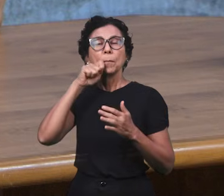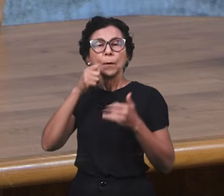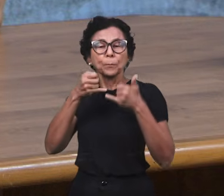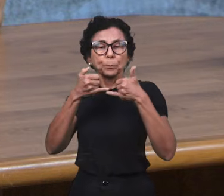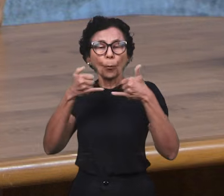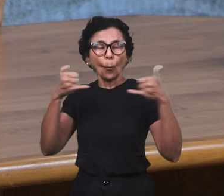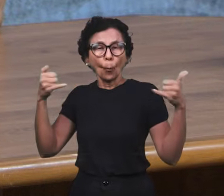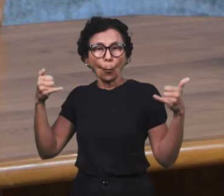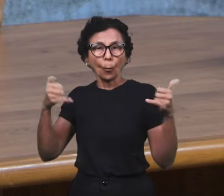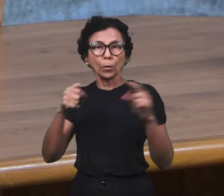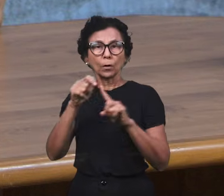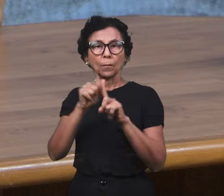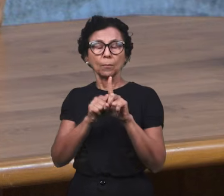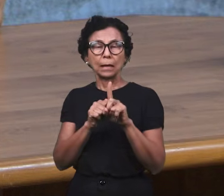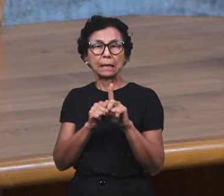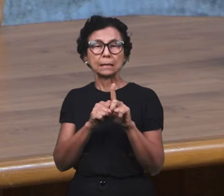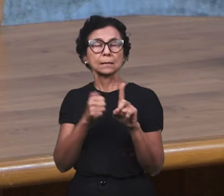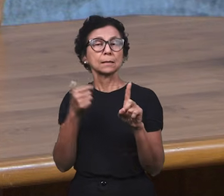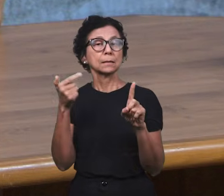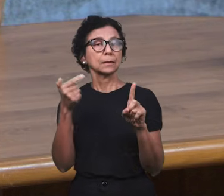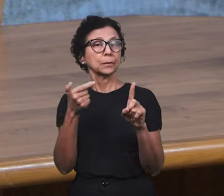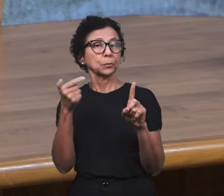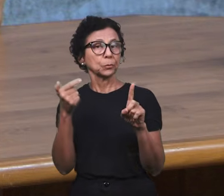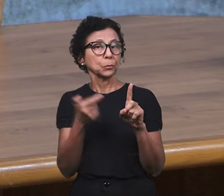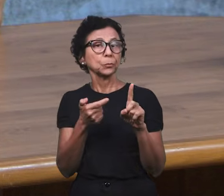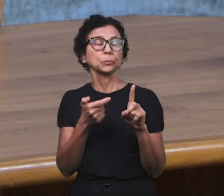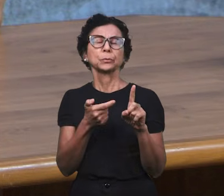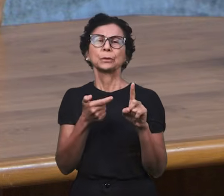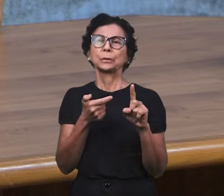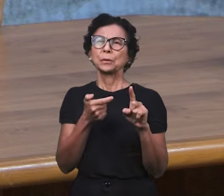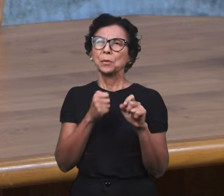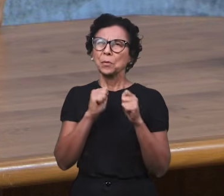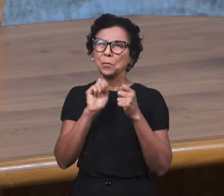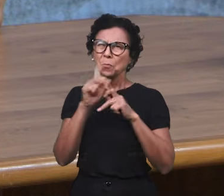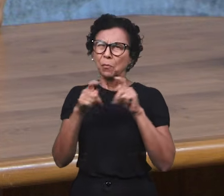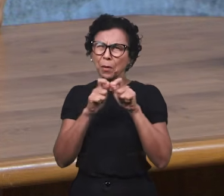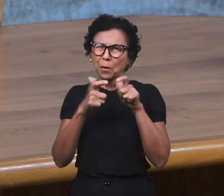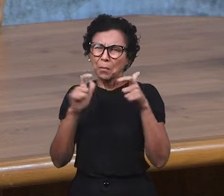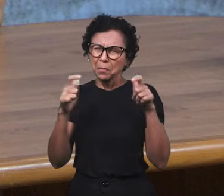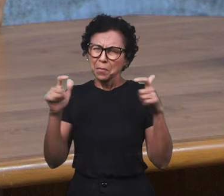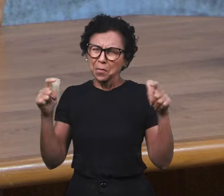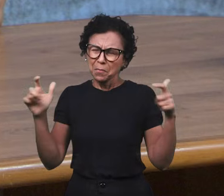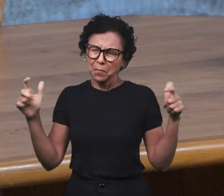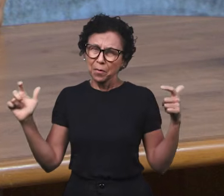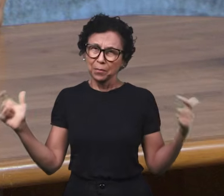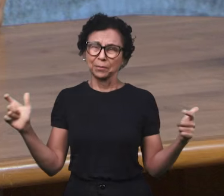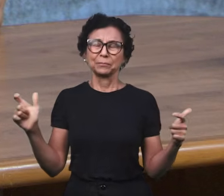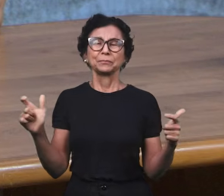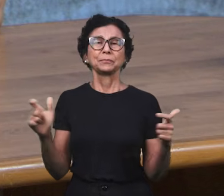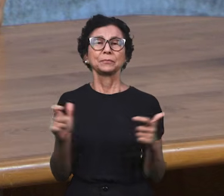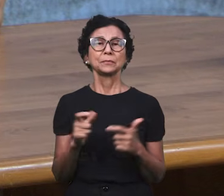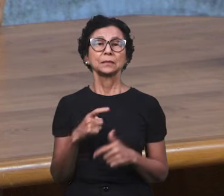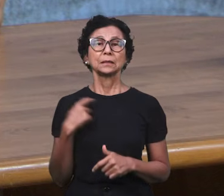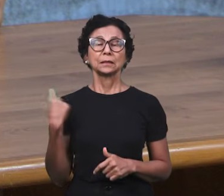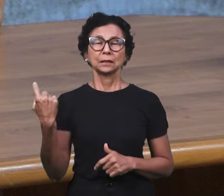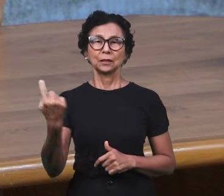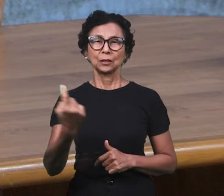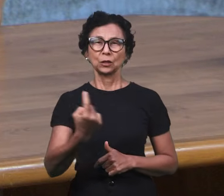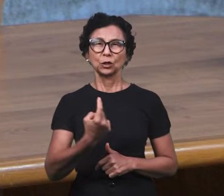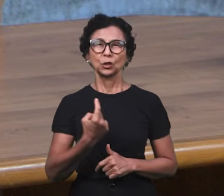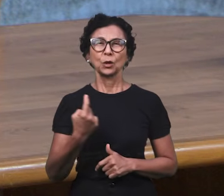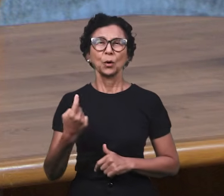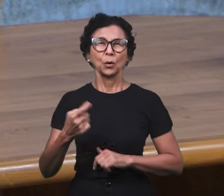2º mês, uma muito grande congregação. E levantaram-se e tiraram